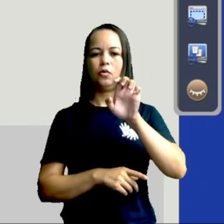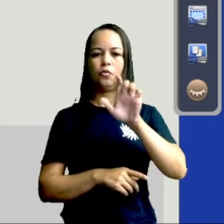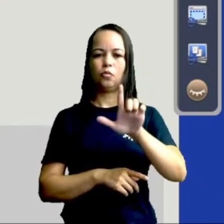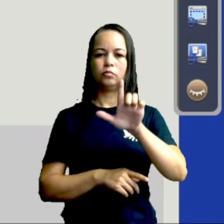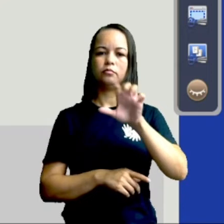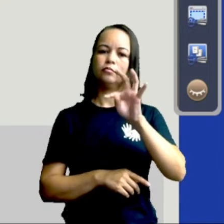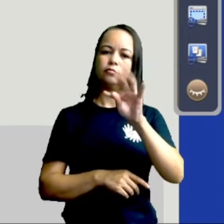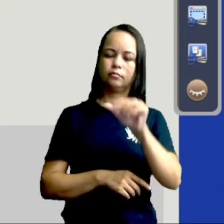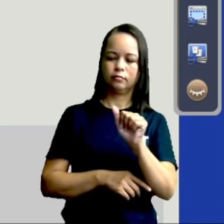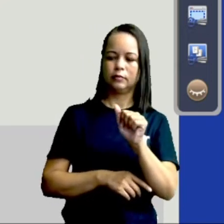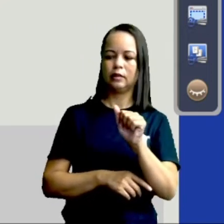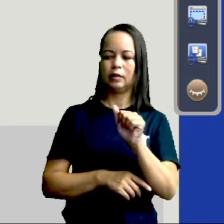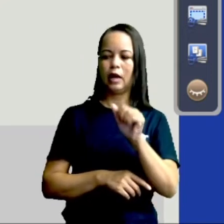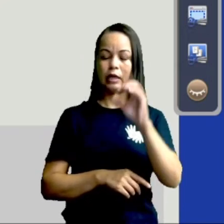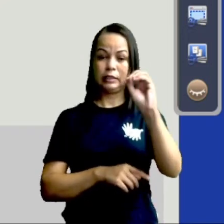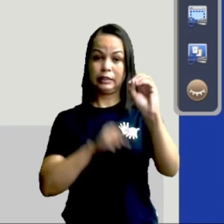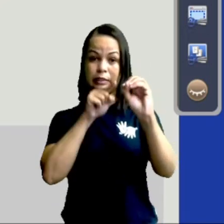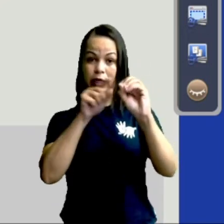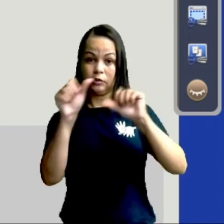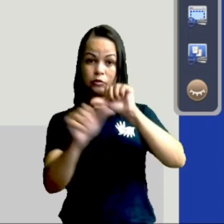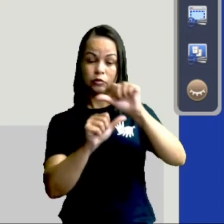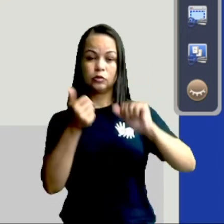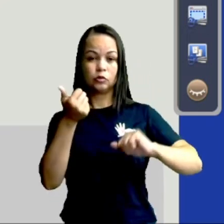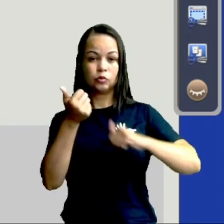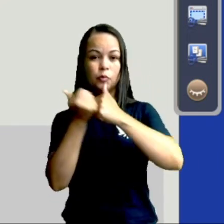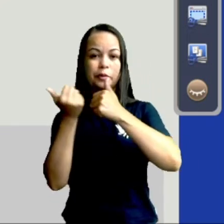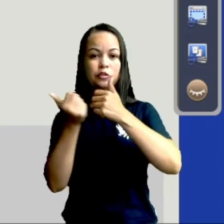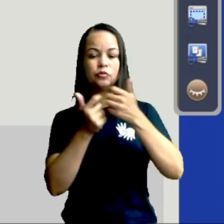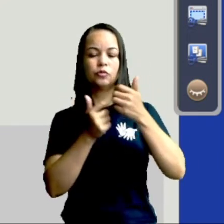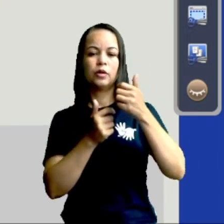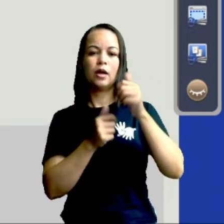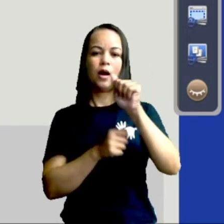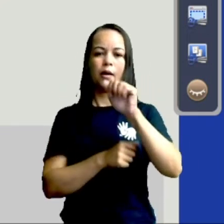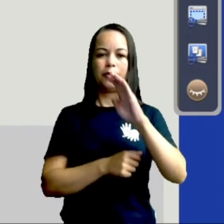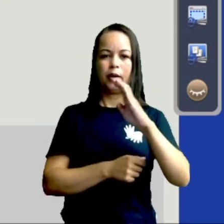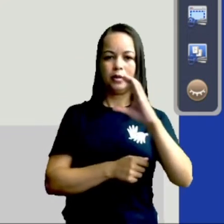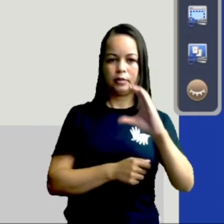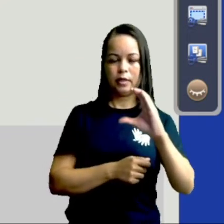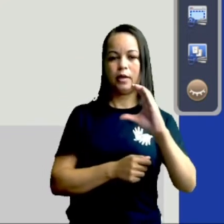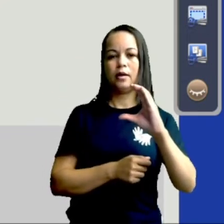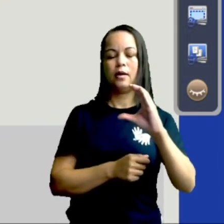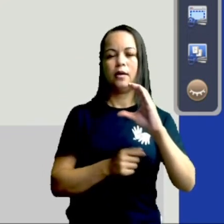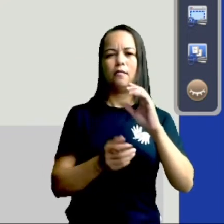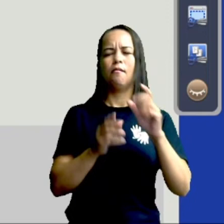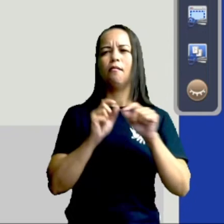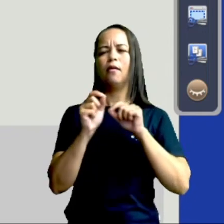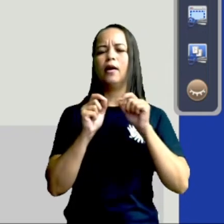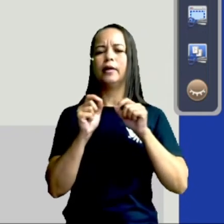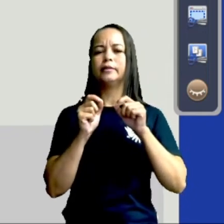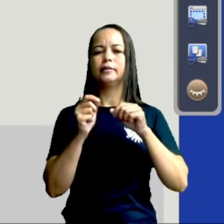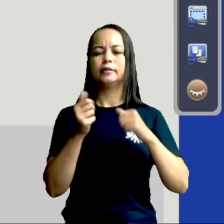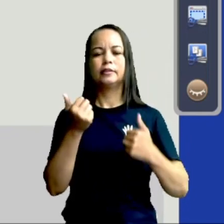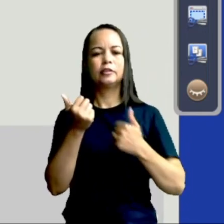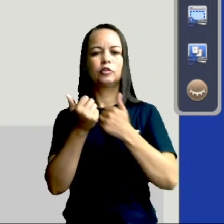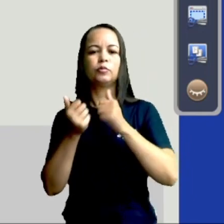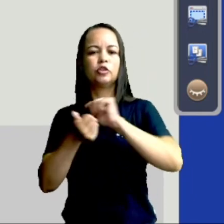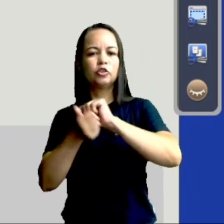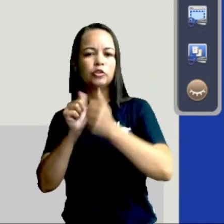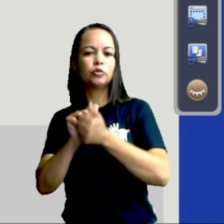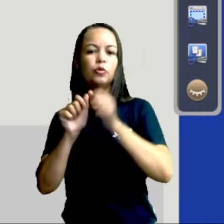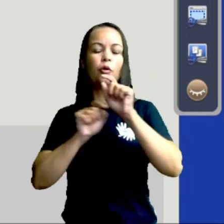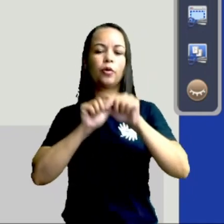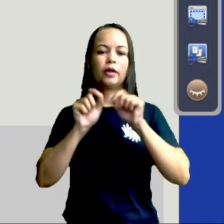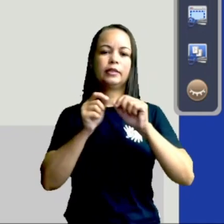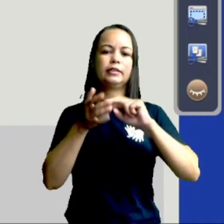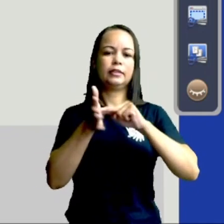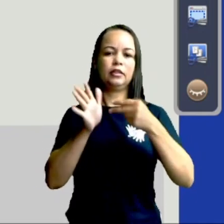o delta deu 0, substituiu aí A, B e C e o delta deu 0, significa que a equação tem raízes sim, mas